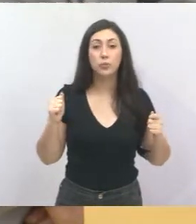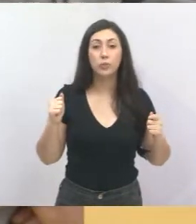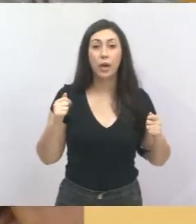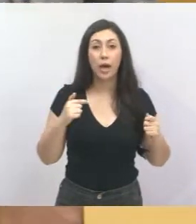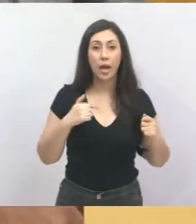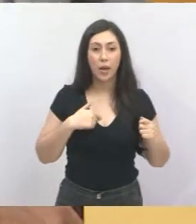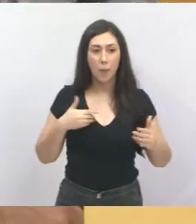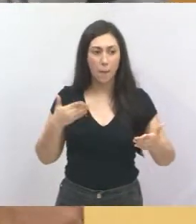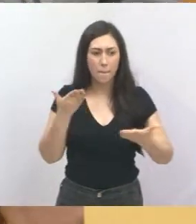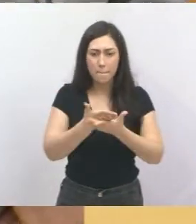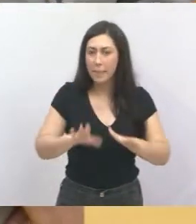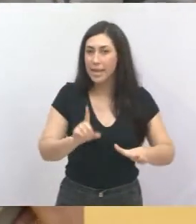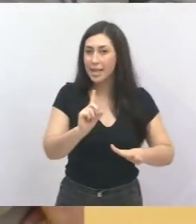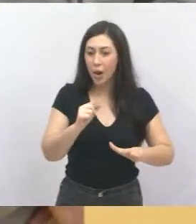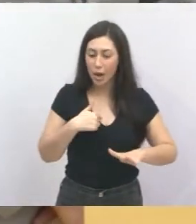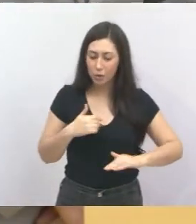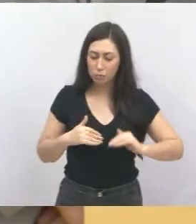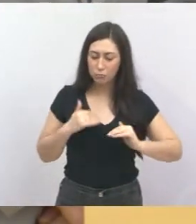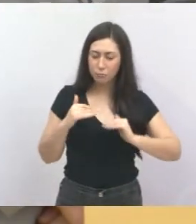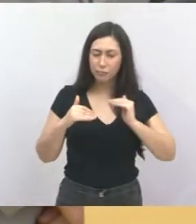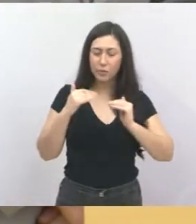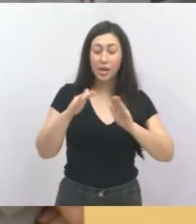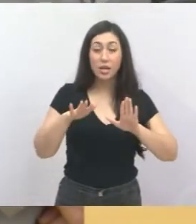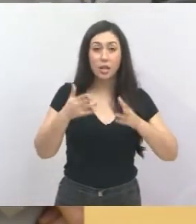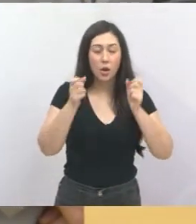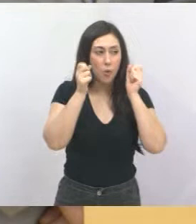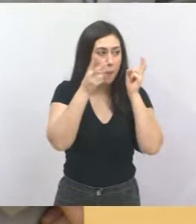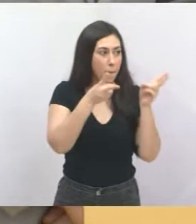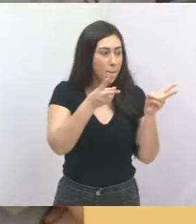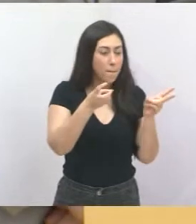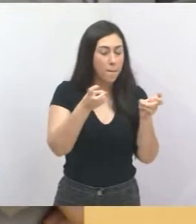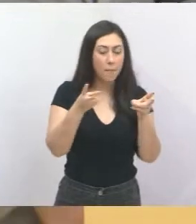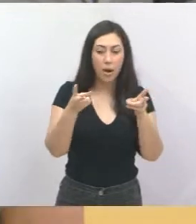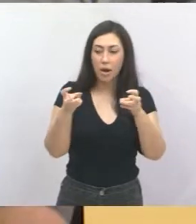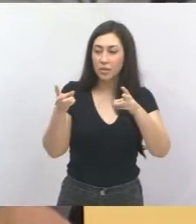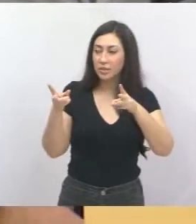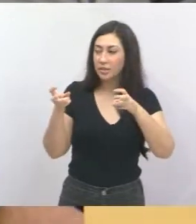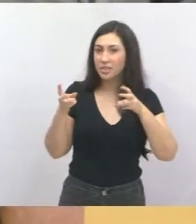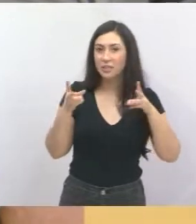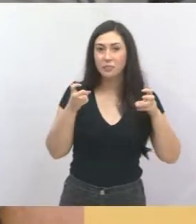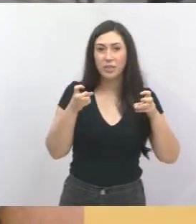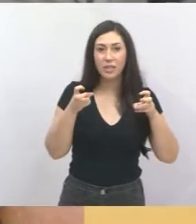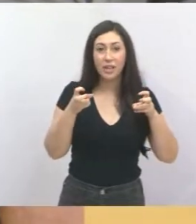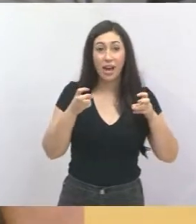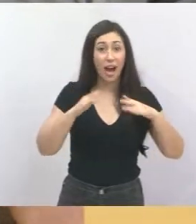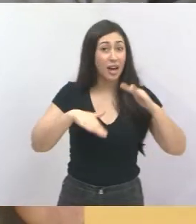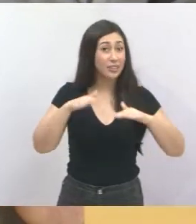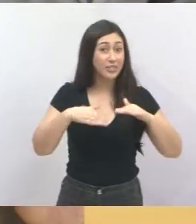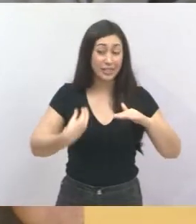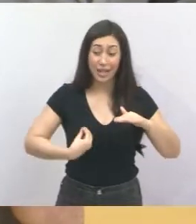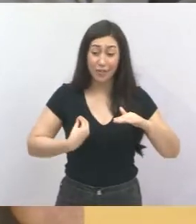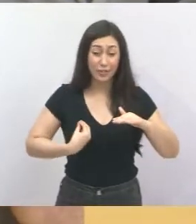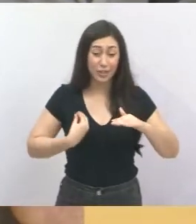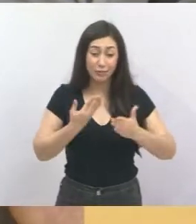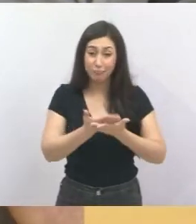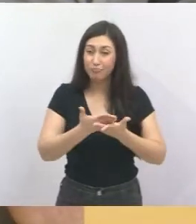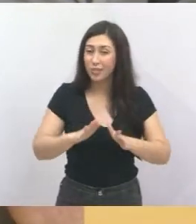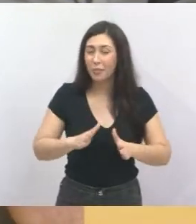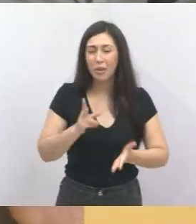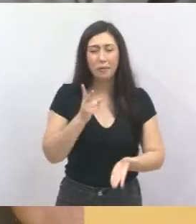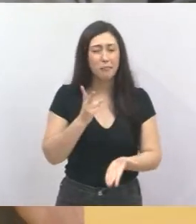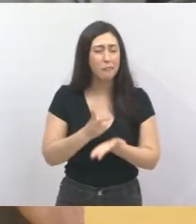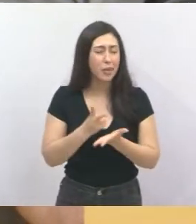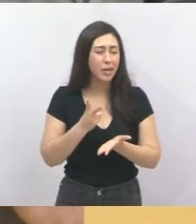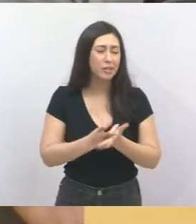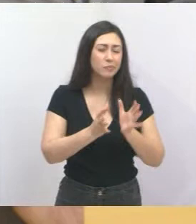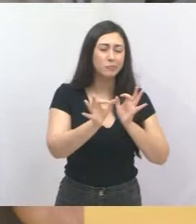Cresci. De repente, abri meus olhos e percebi que num dia a vida acaba, independente dos planos,